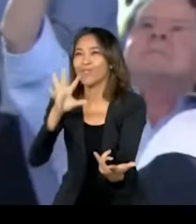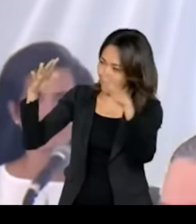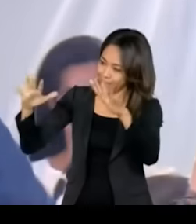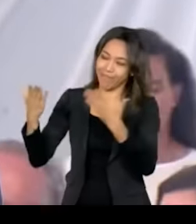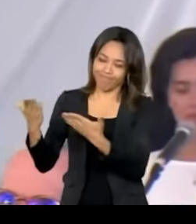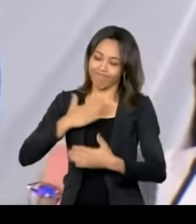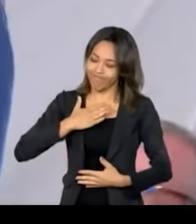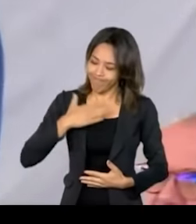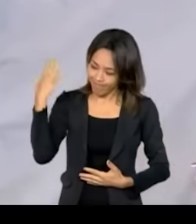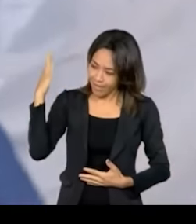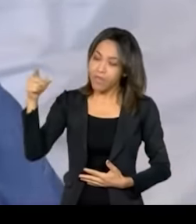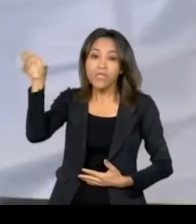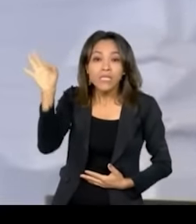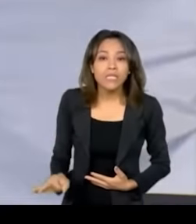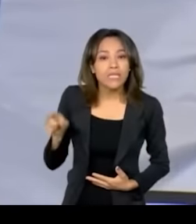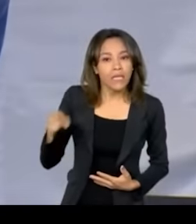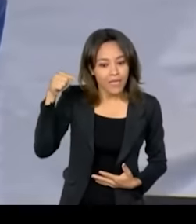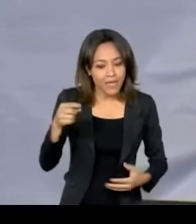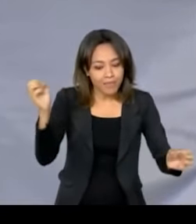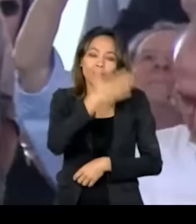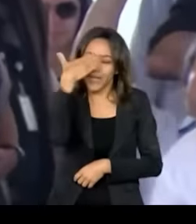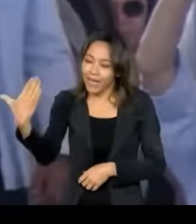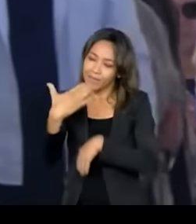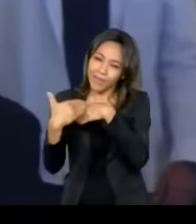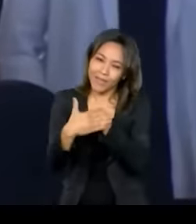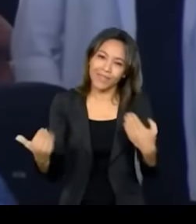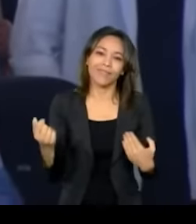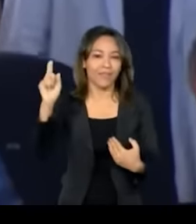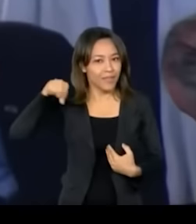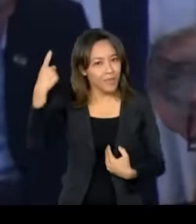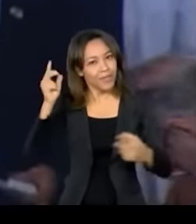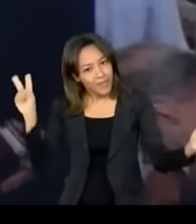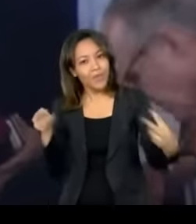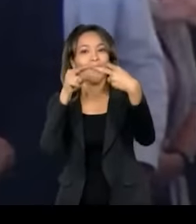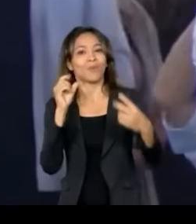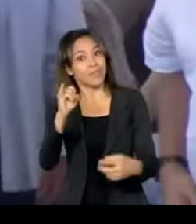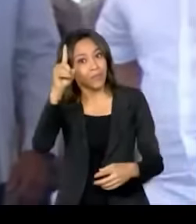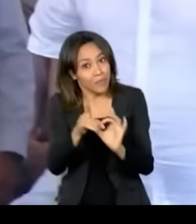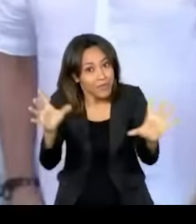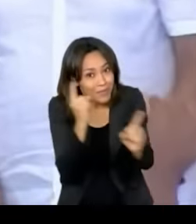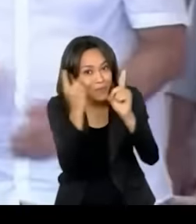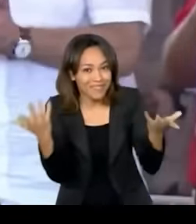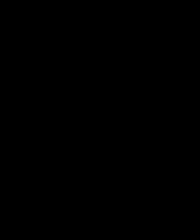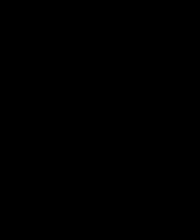produzir pode ficar certo que esse milagre Será Completo e até o próximo encontro Deus